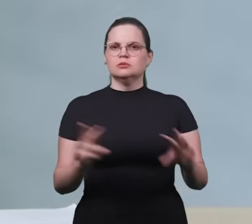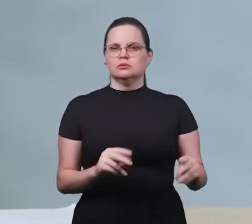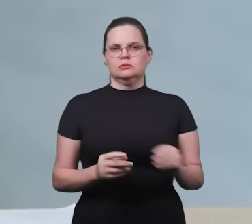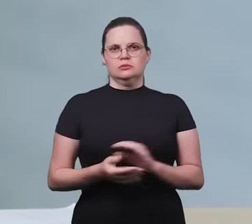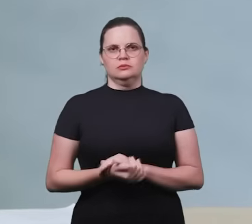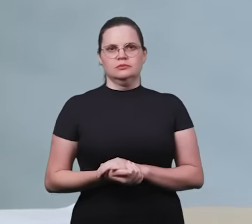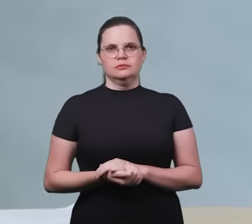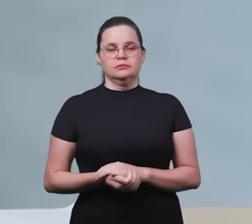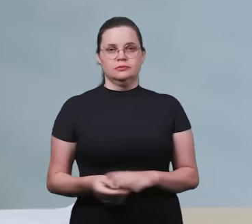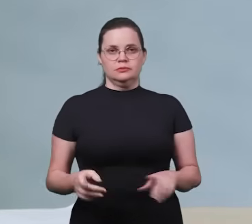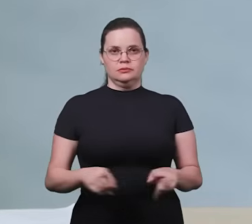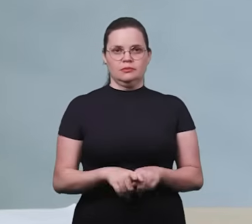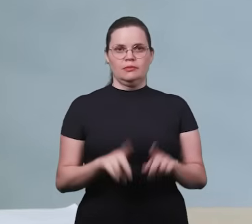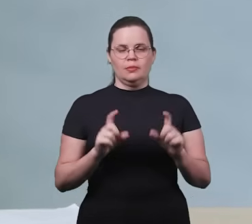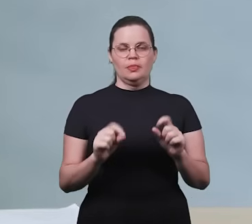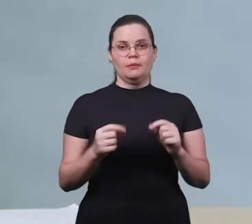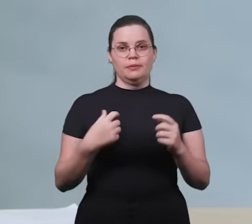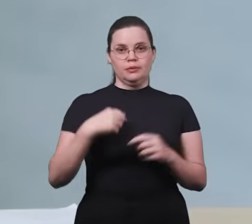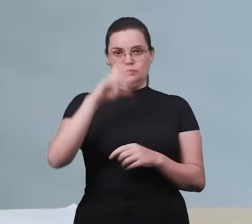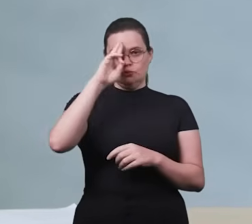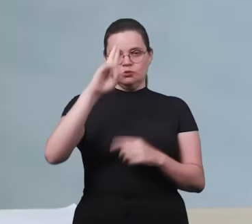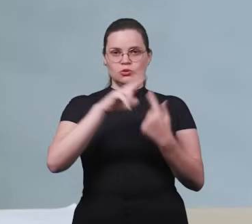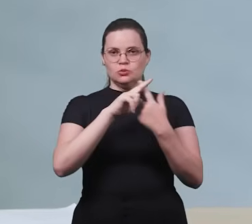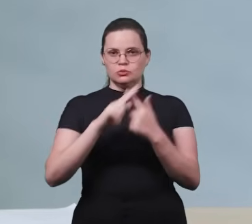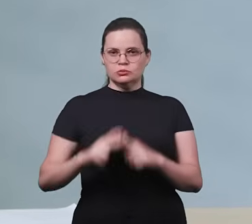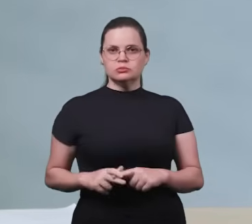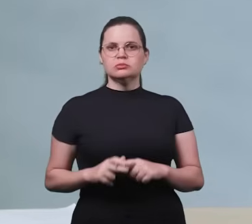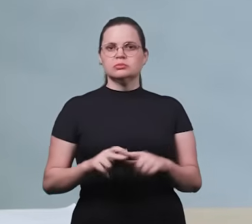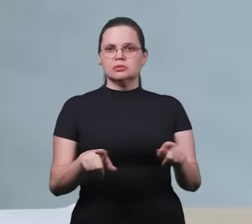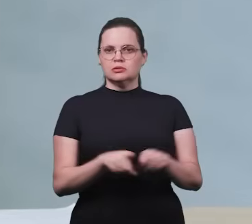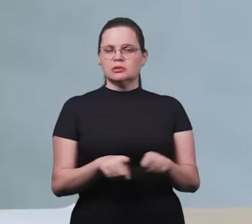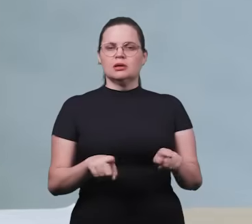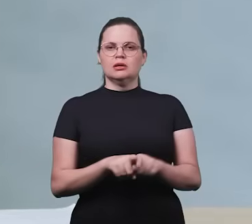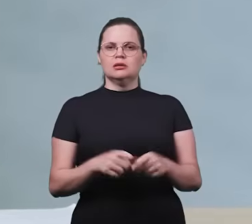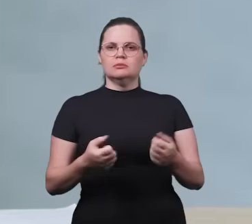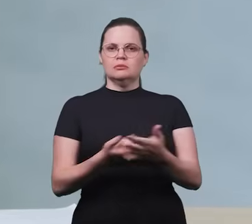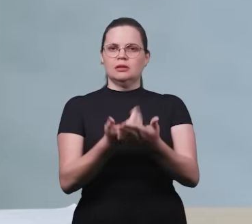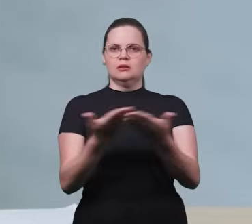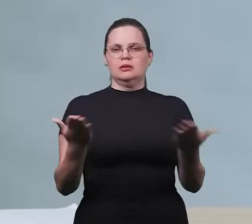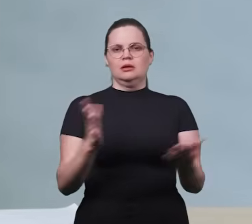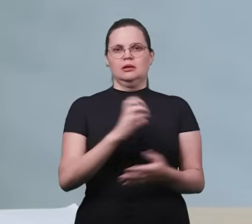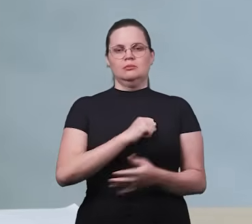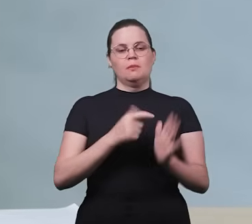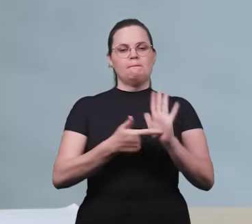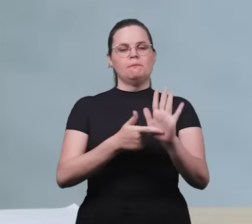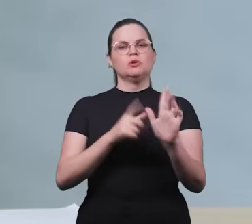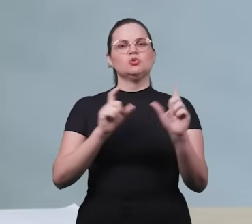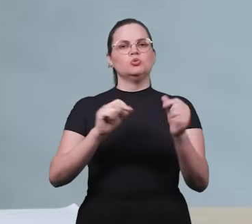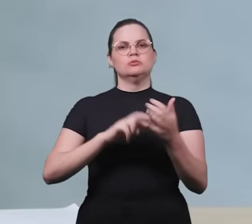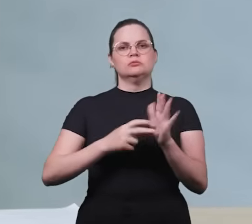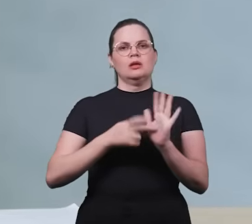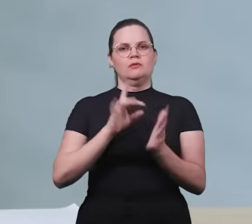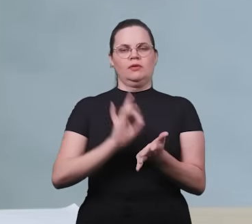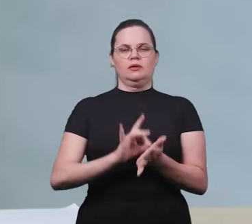falha. Muito pelo contrário, ele restaura, envia e dá amor, né? E essa foi a experiência que Pedro viveu e